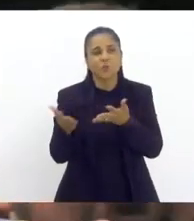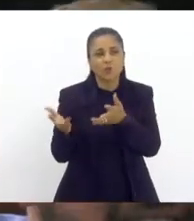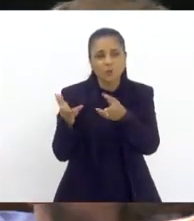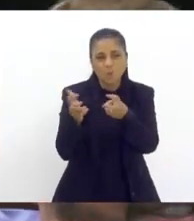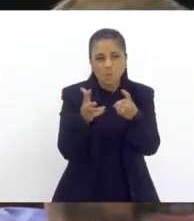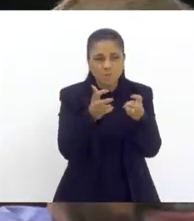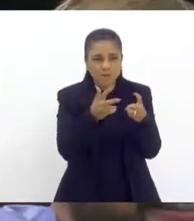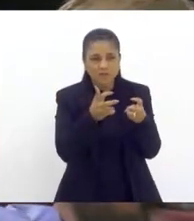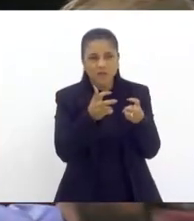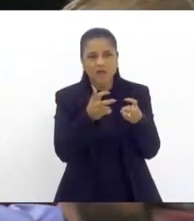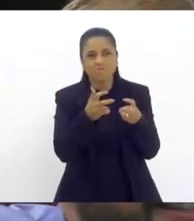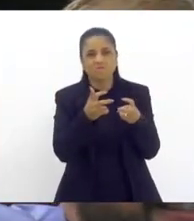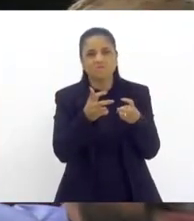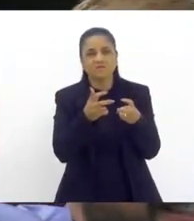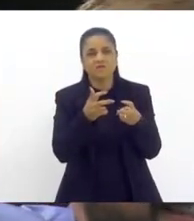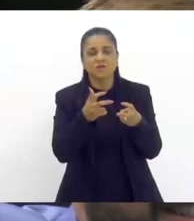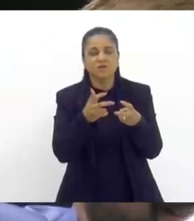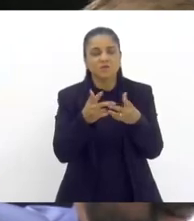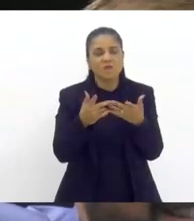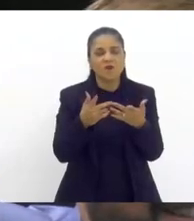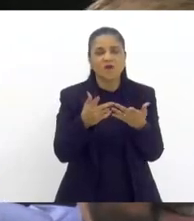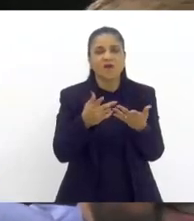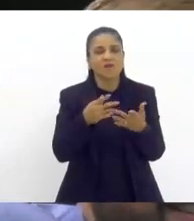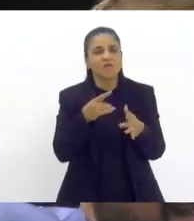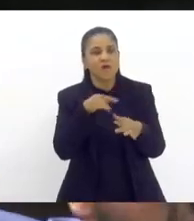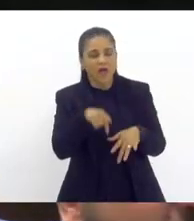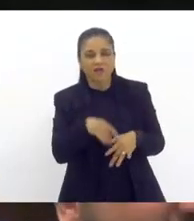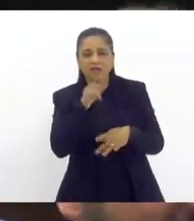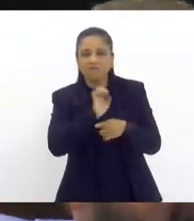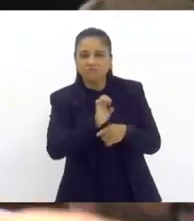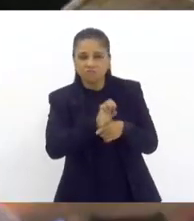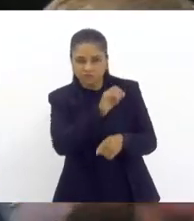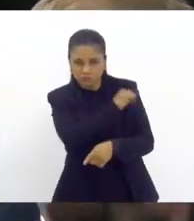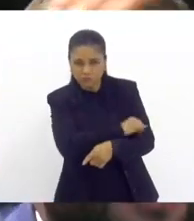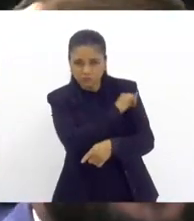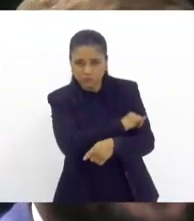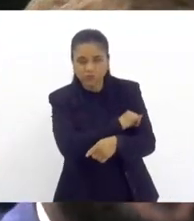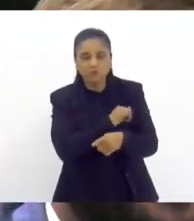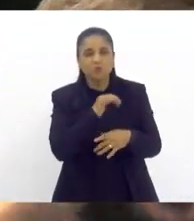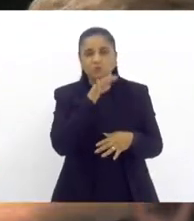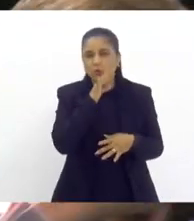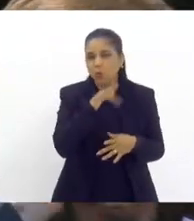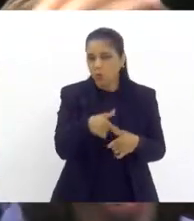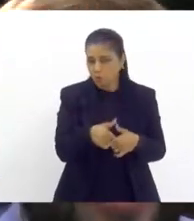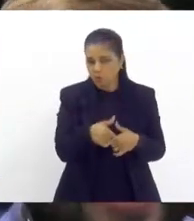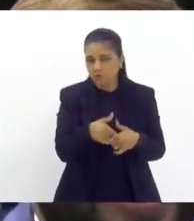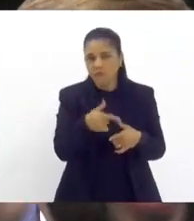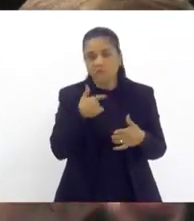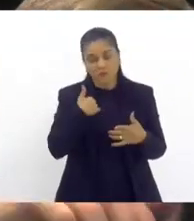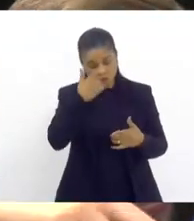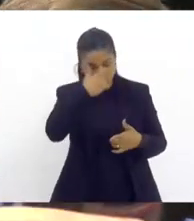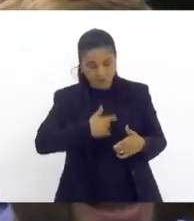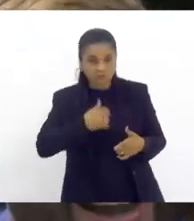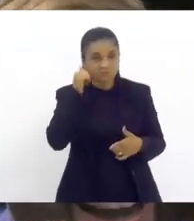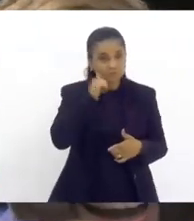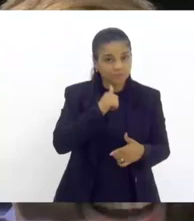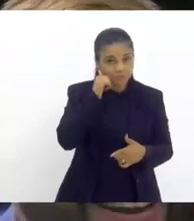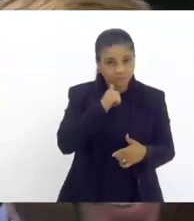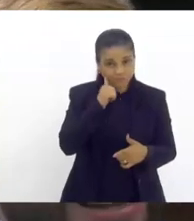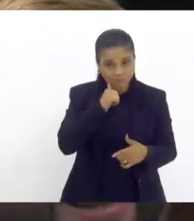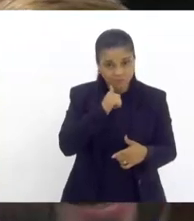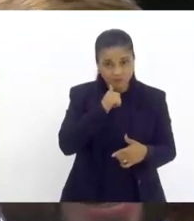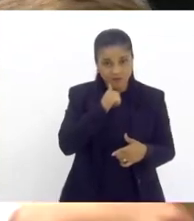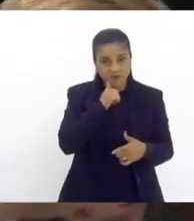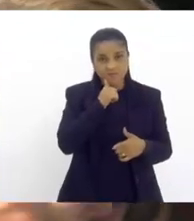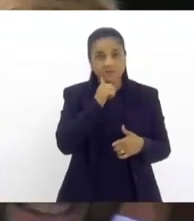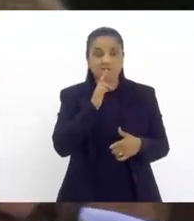muito nocivo para a economia fluminense. Porque nós, mulheres, toda a nossa diversidade do ser mulher, correspondemos